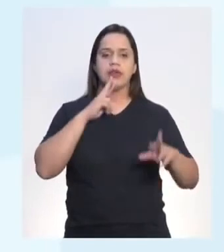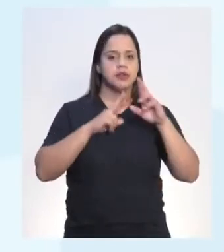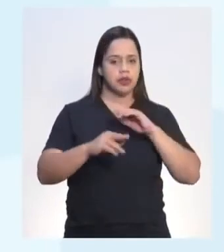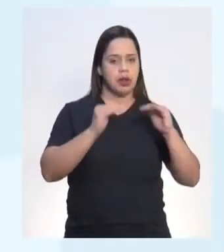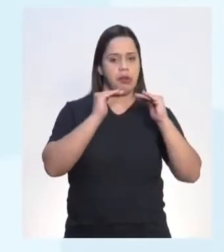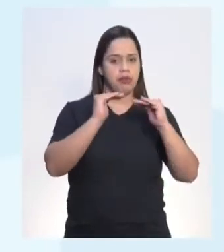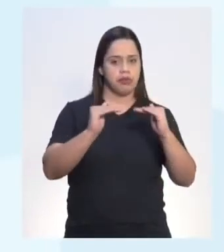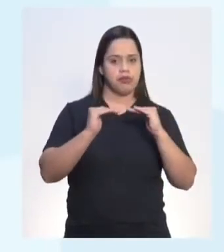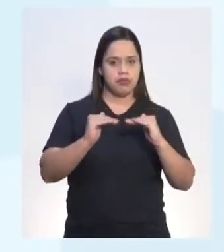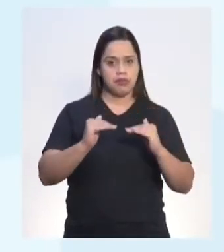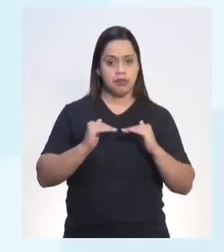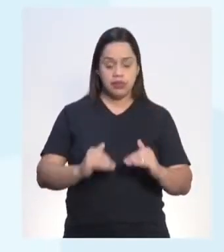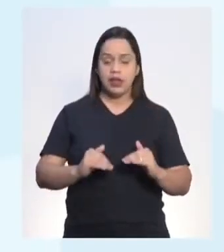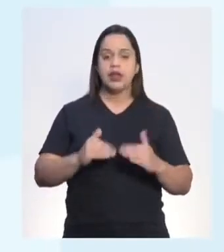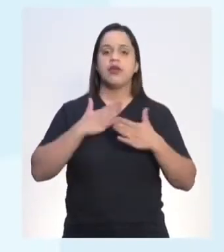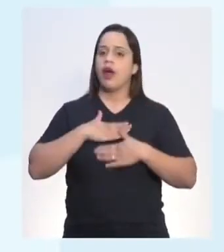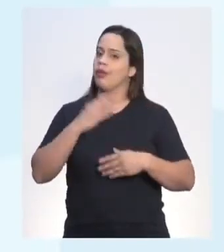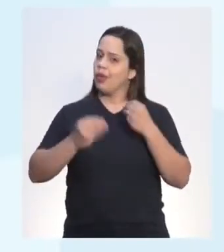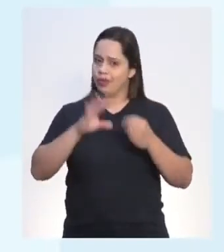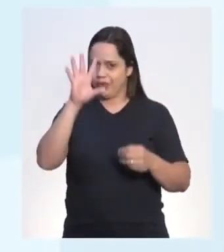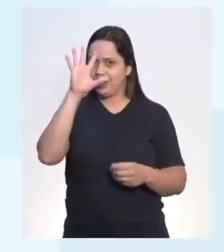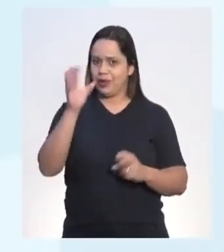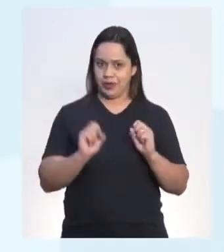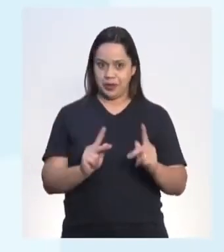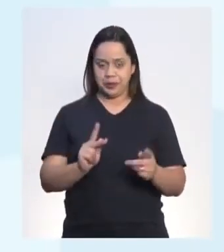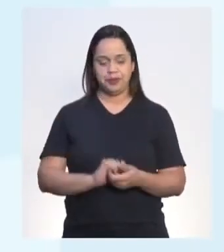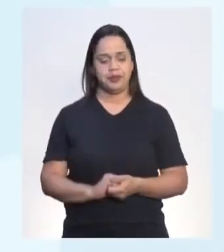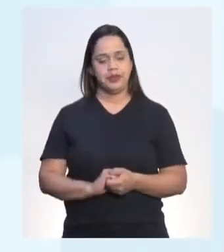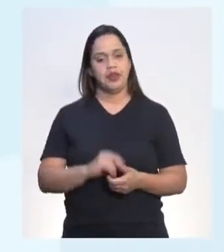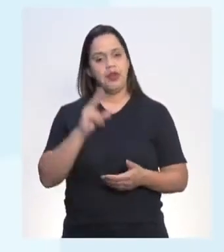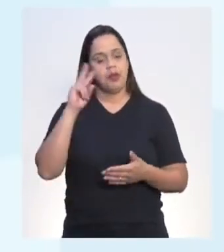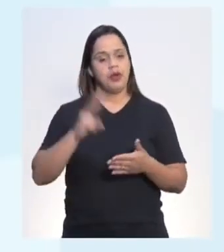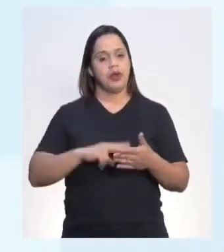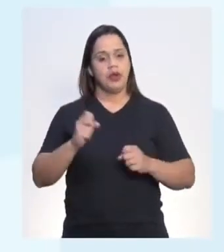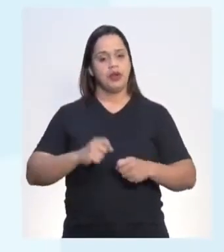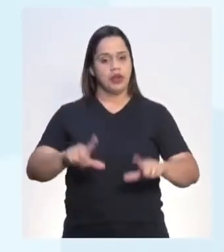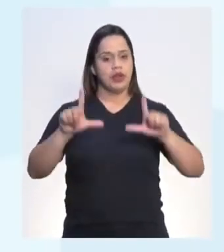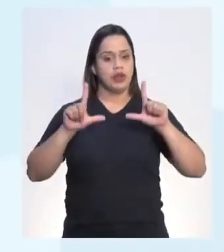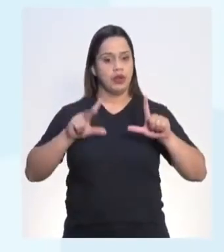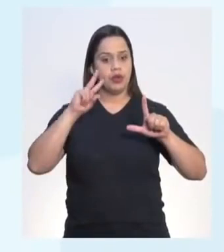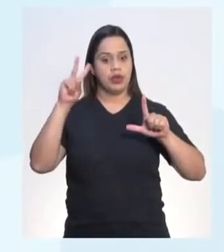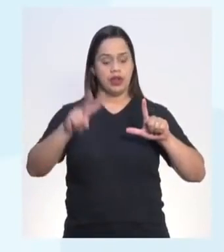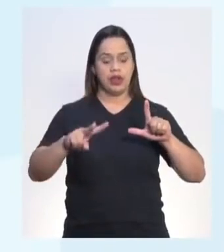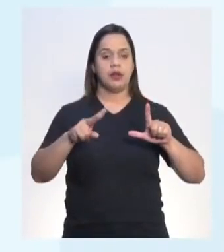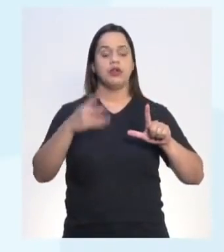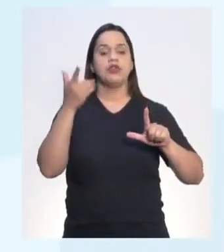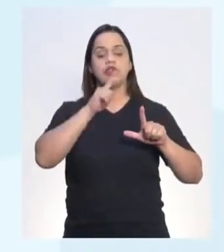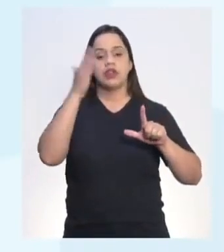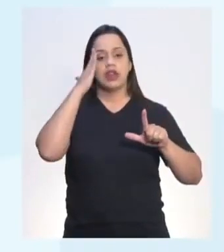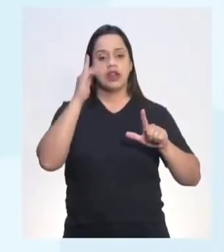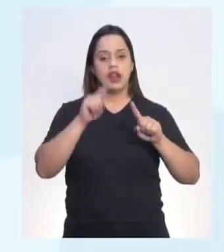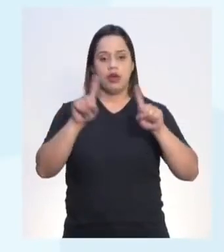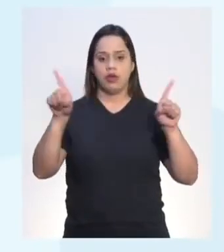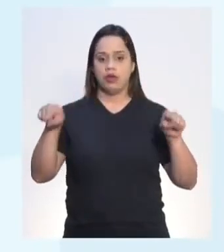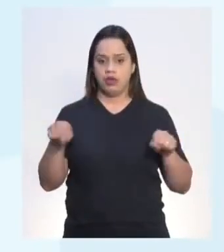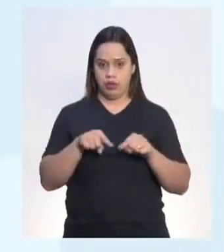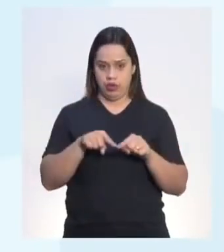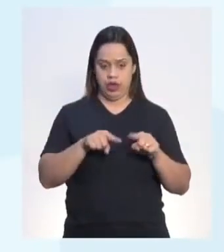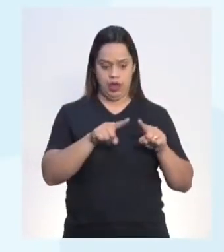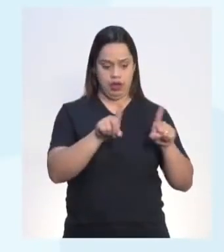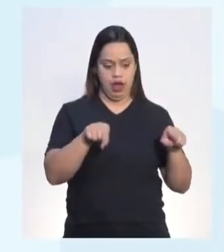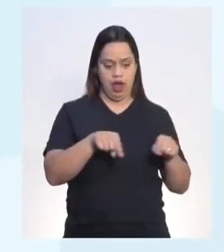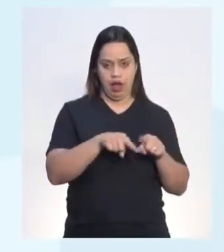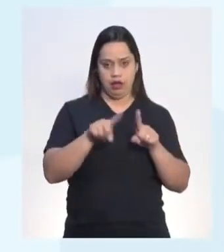e entenderem com calma como se resolve, tá bom? Então, vamos ler o que eu deixei aí em destaque, para a gente poder entender essa figura aí desses